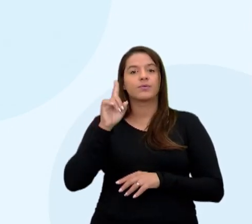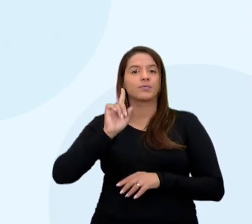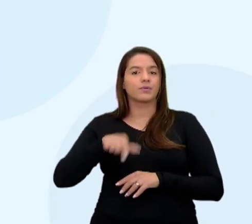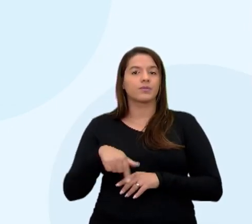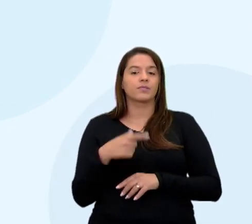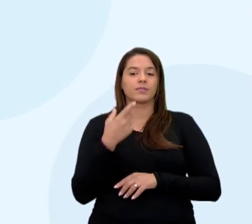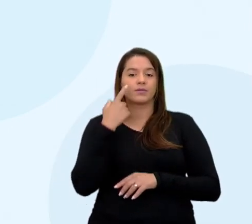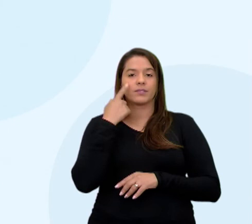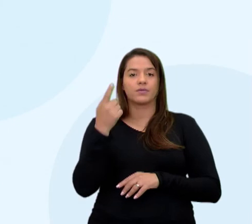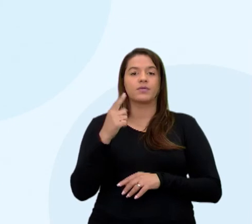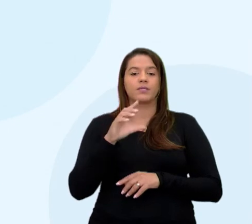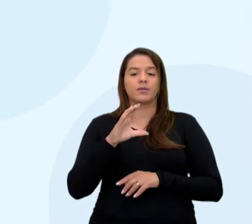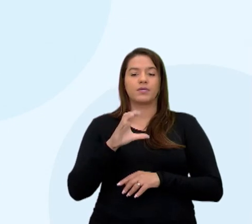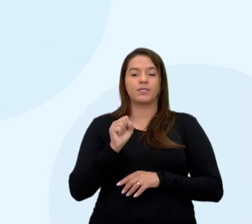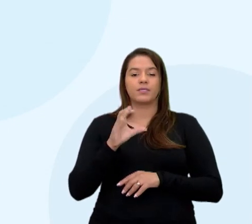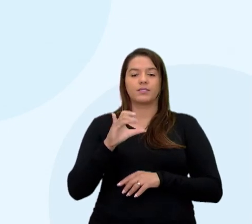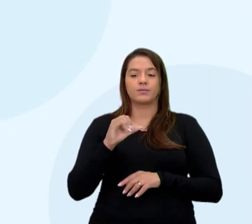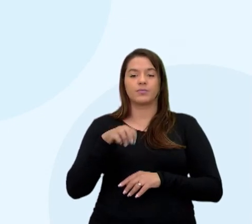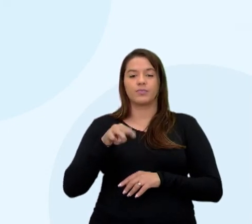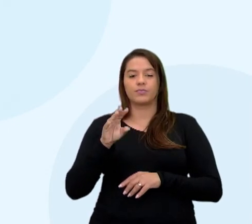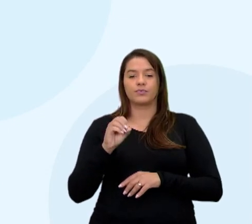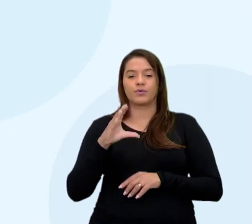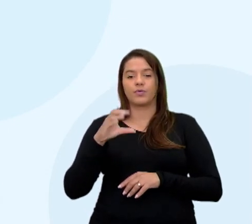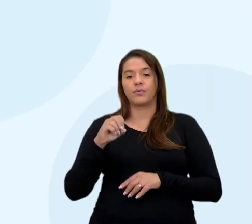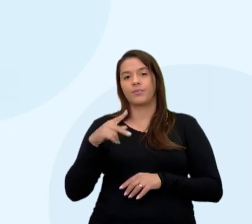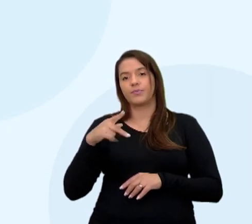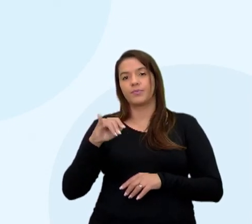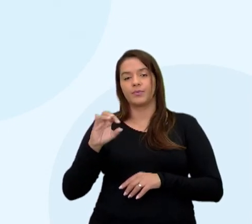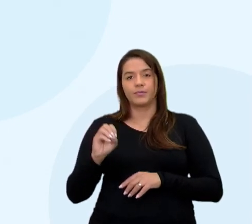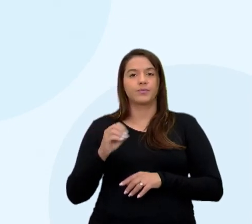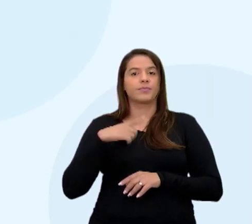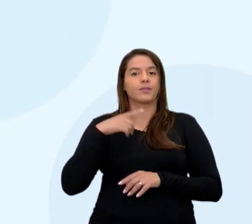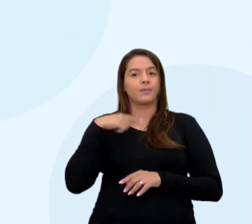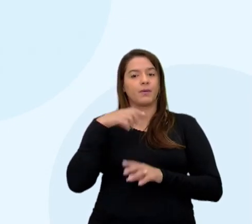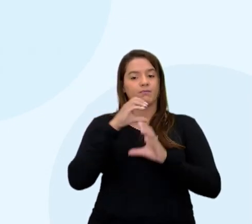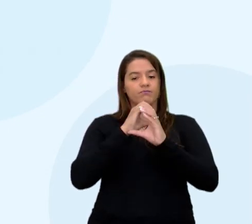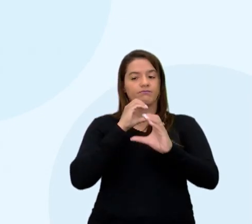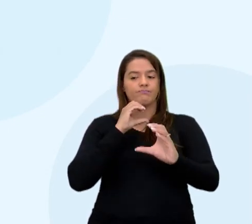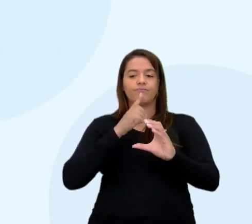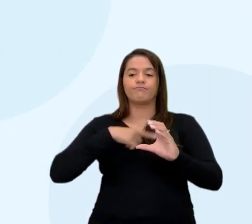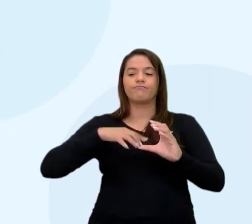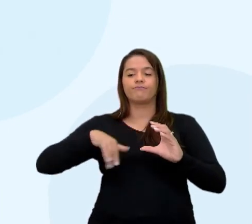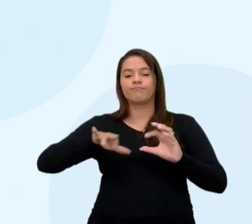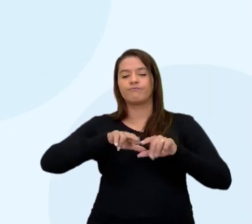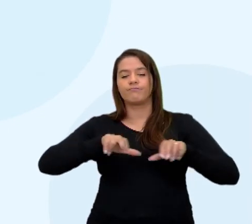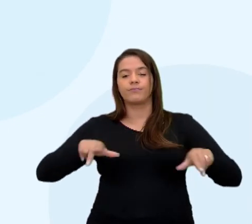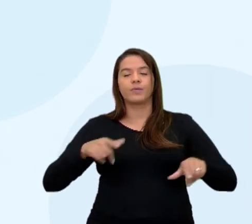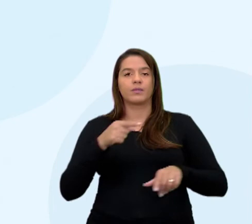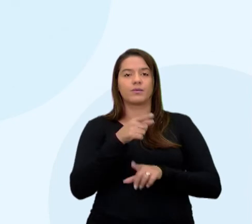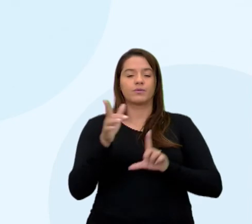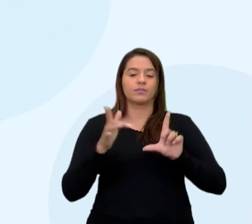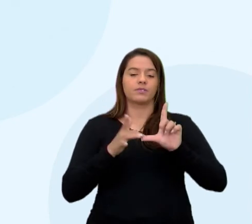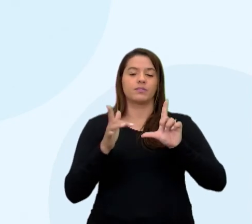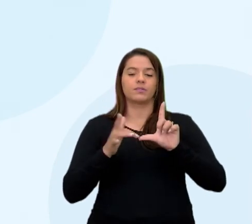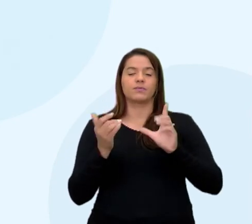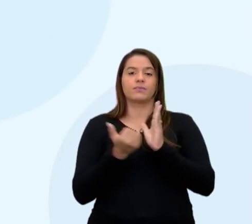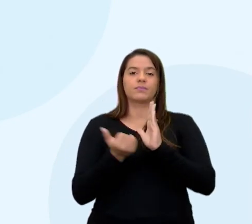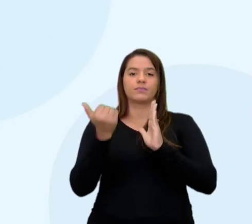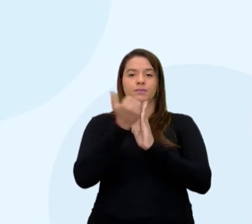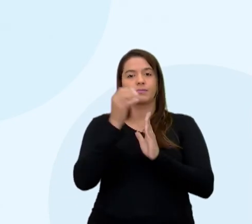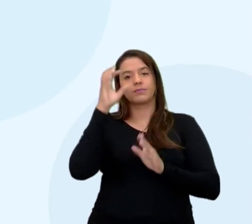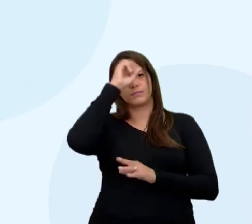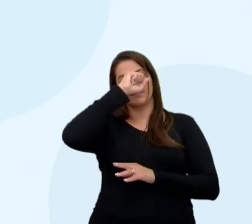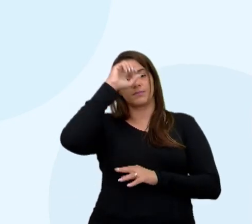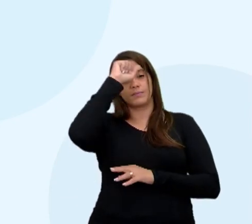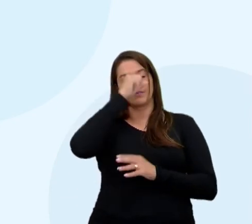aí de sismoscópio. E tem aí o Saiba Mais, né? Também tem aí, né, um link para vocês estarem aí